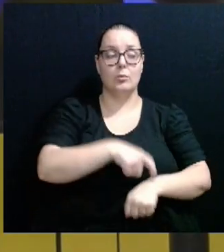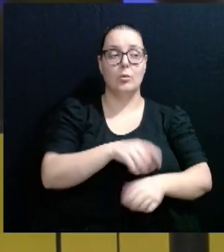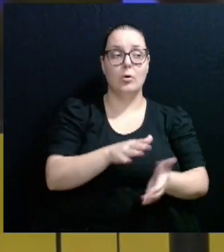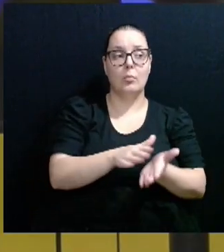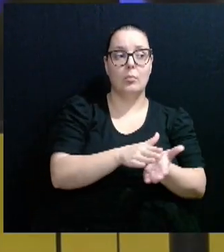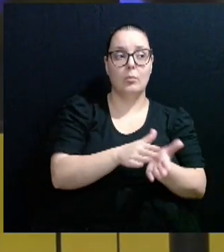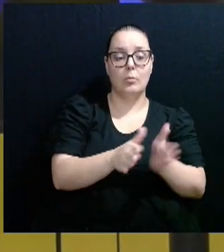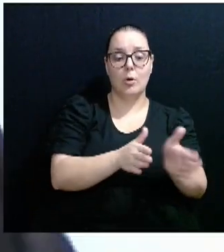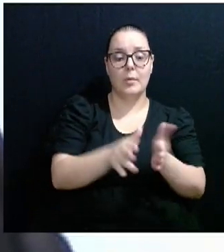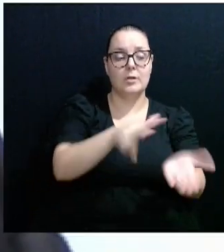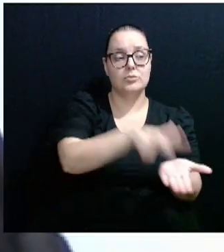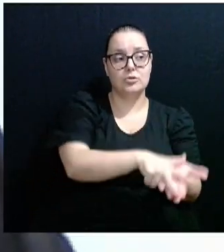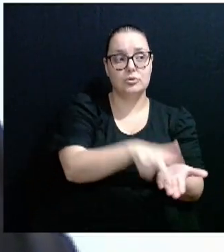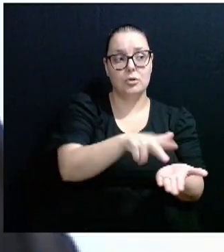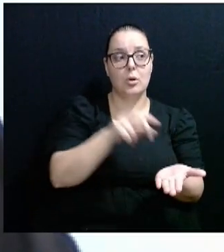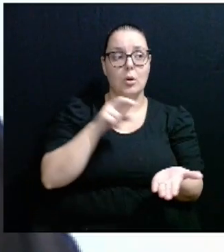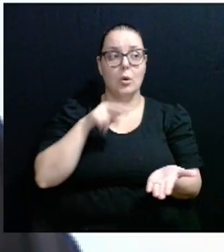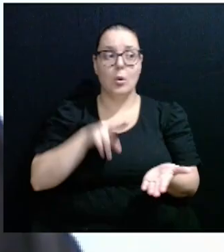observação?